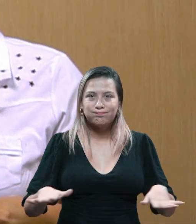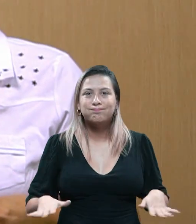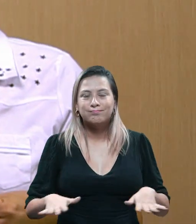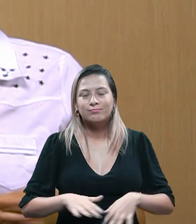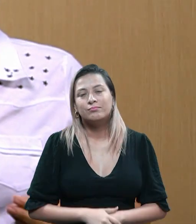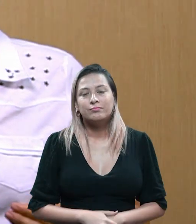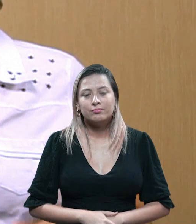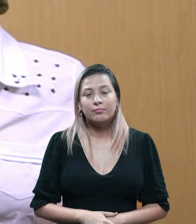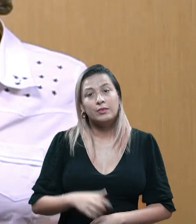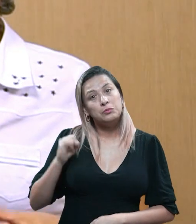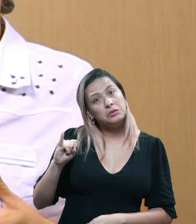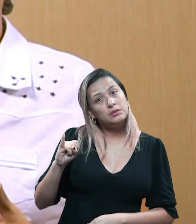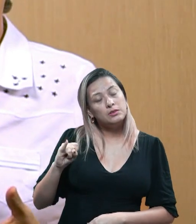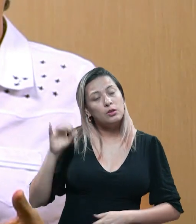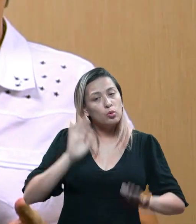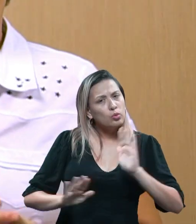você tiver esses cuidados,